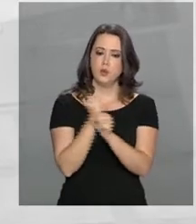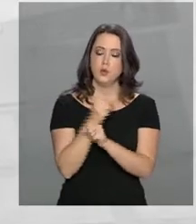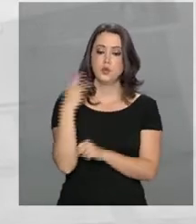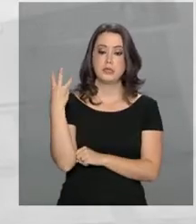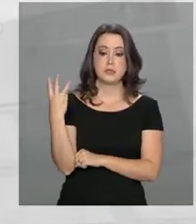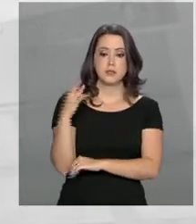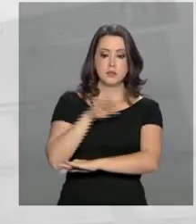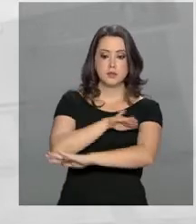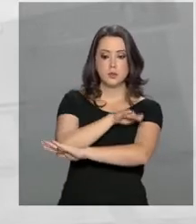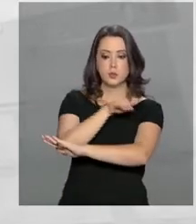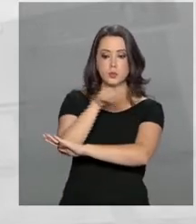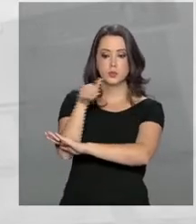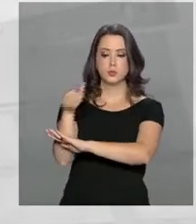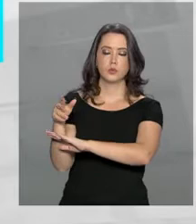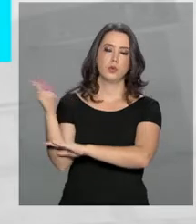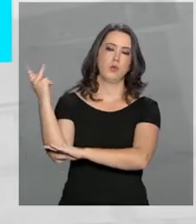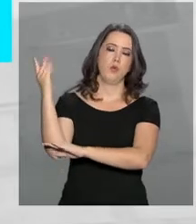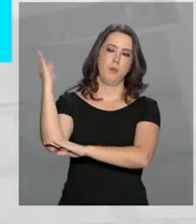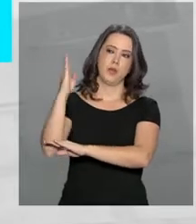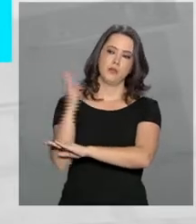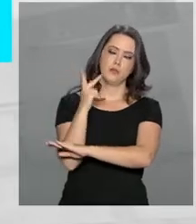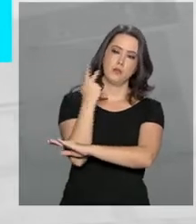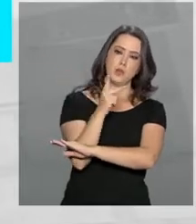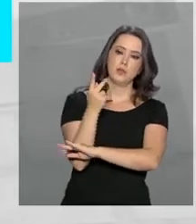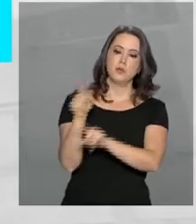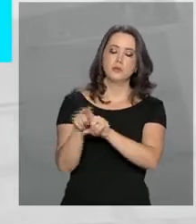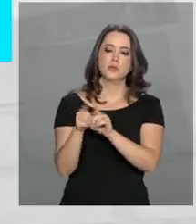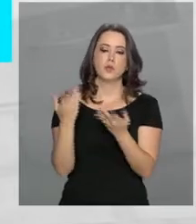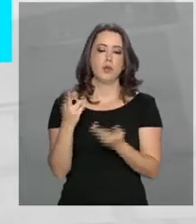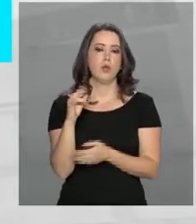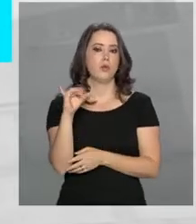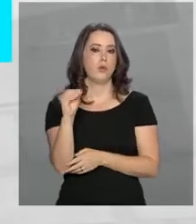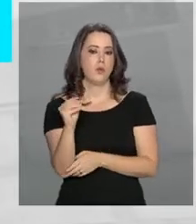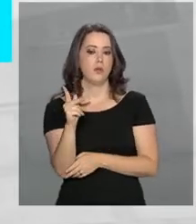terceira ponte entre os dois países, desta vez sobre o rio